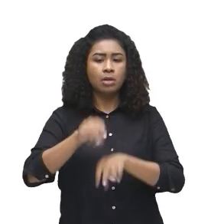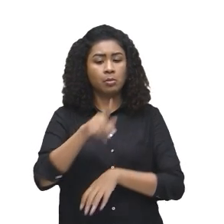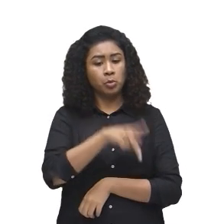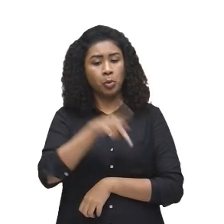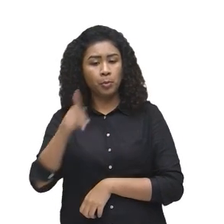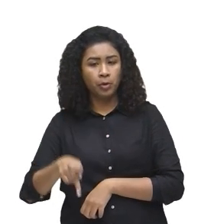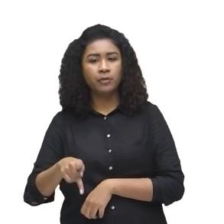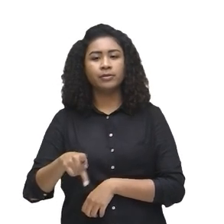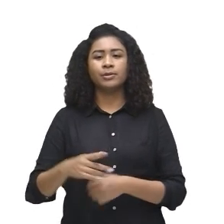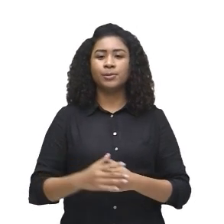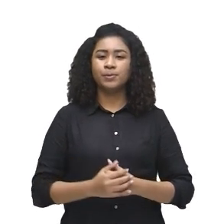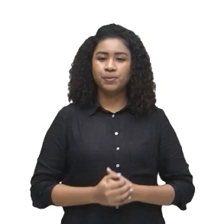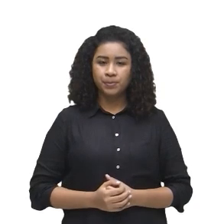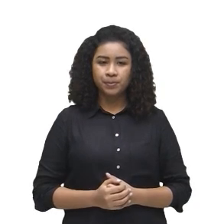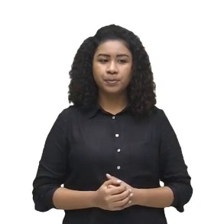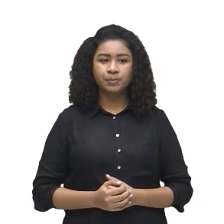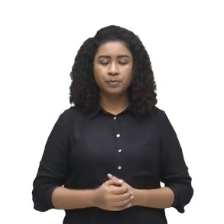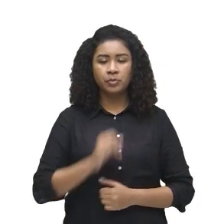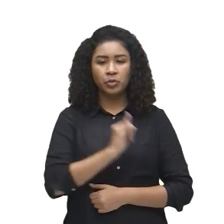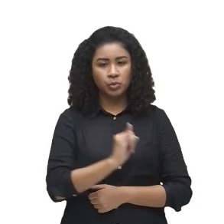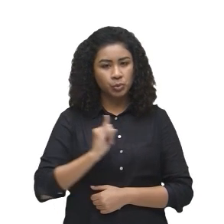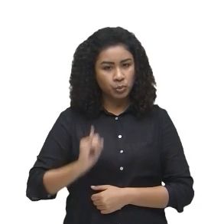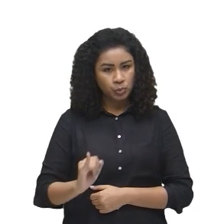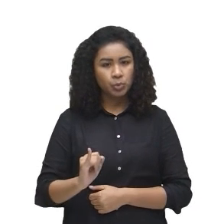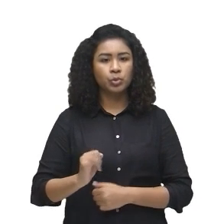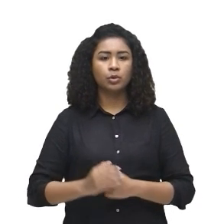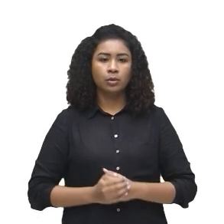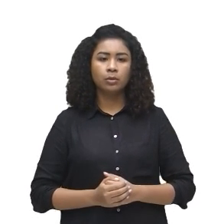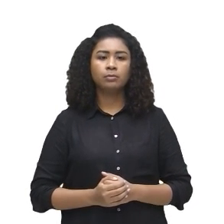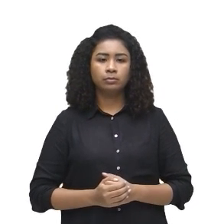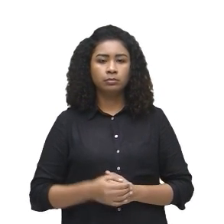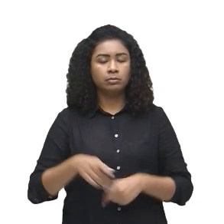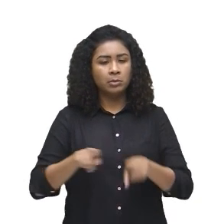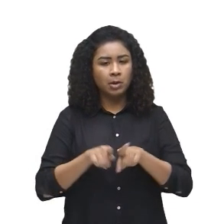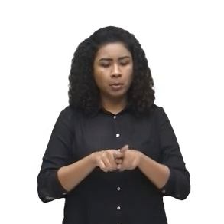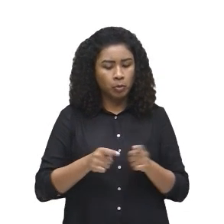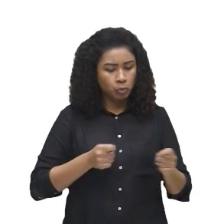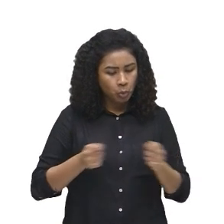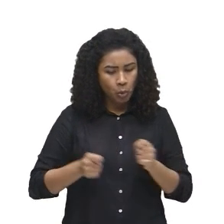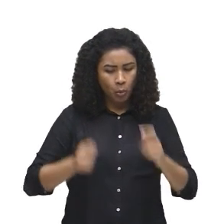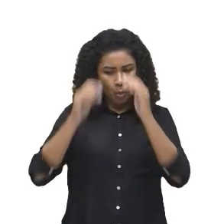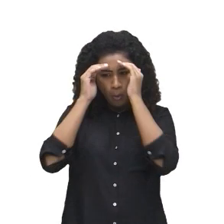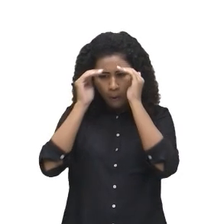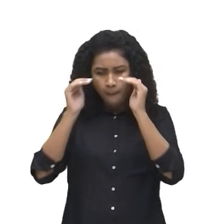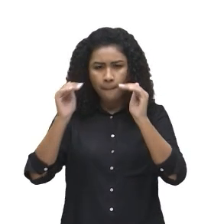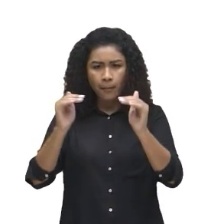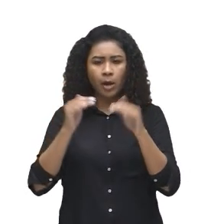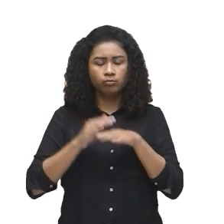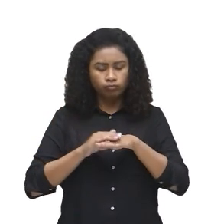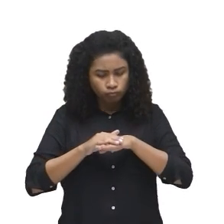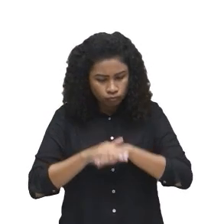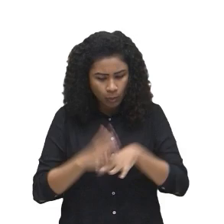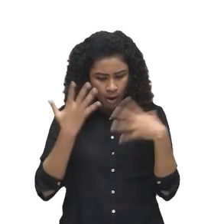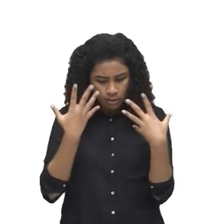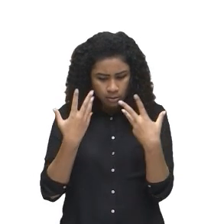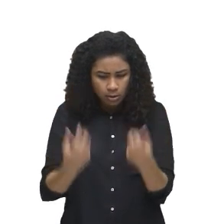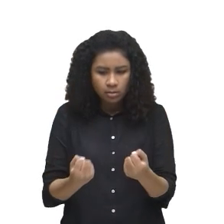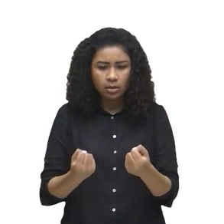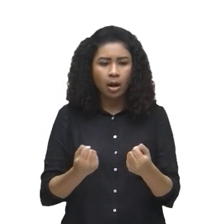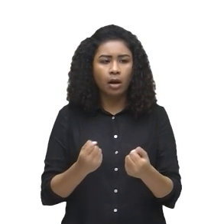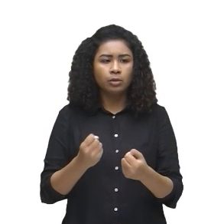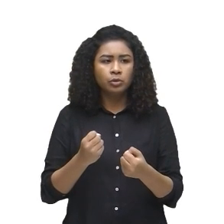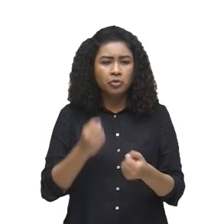mestre. A disciplina também é reforçada no sentido de o aluno ser estimulado a não perder o